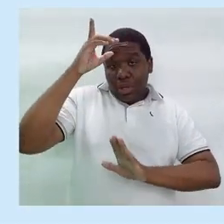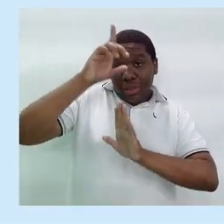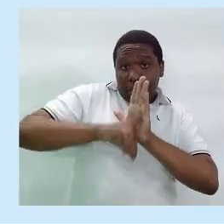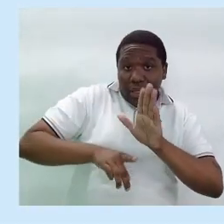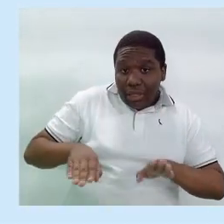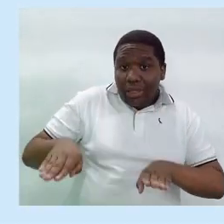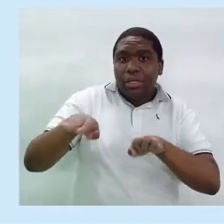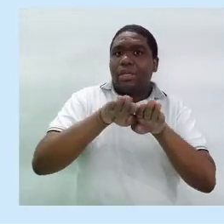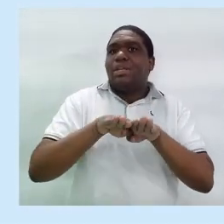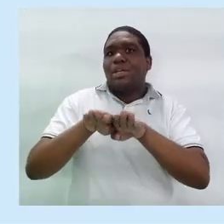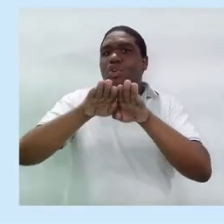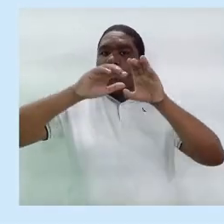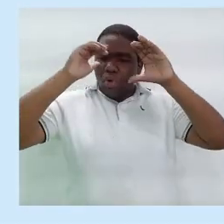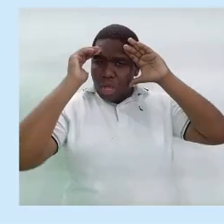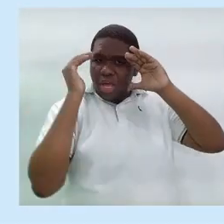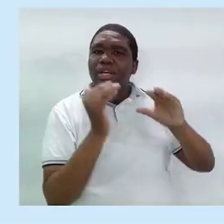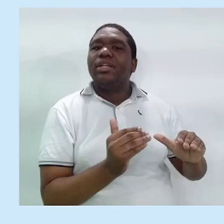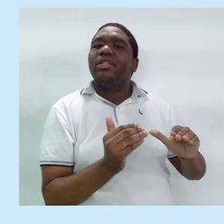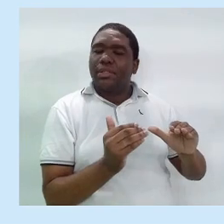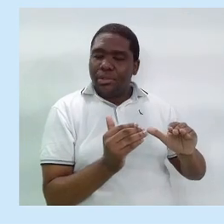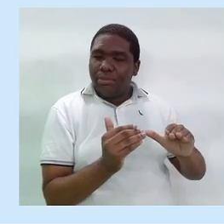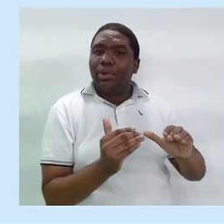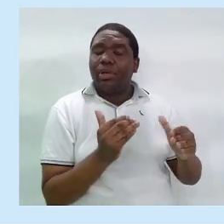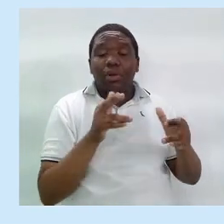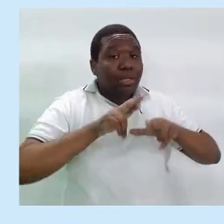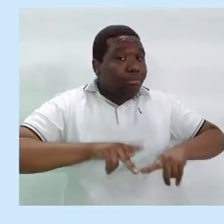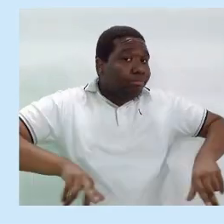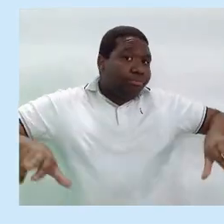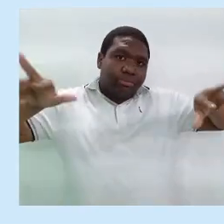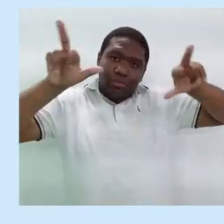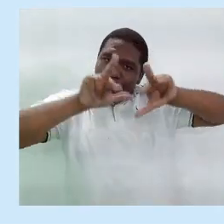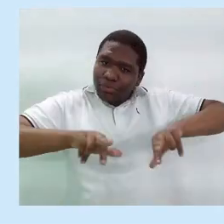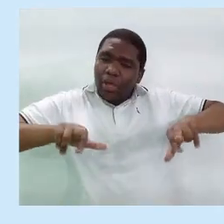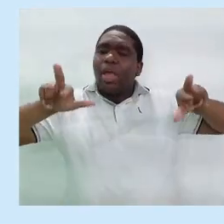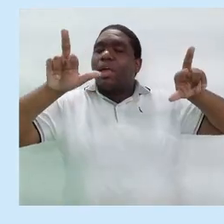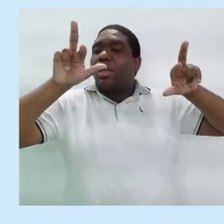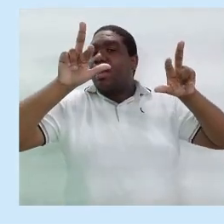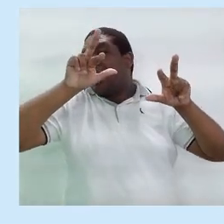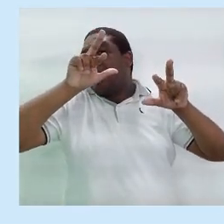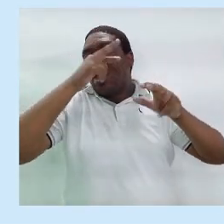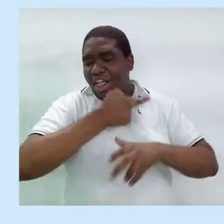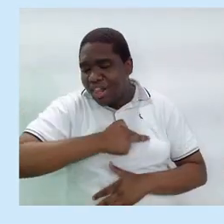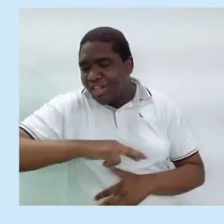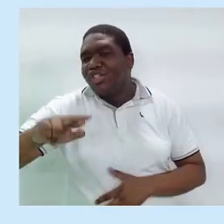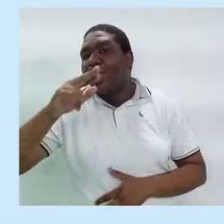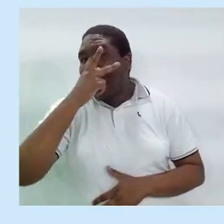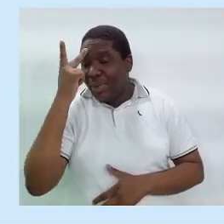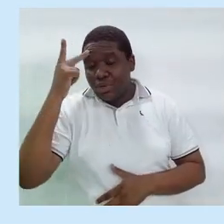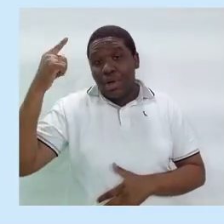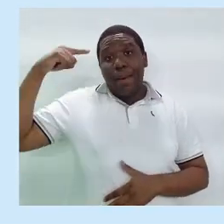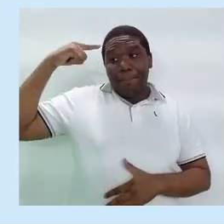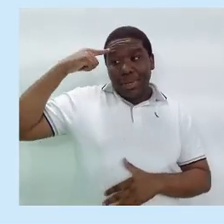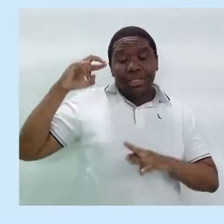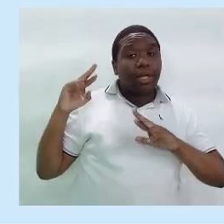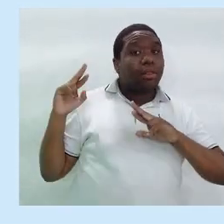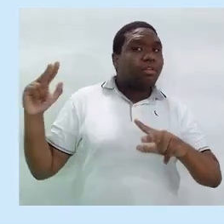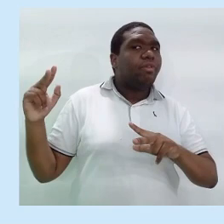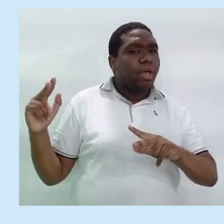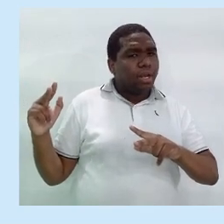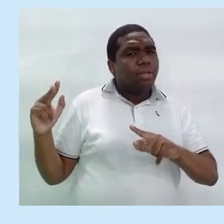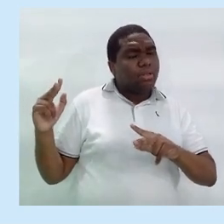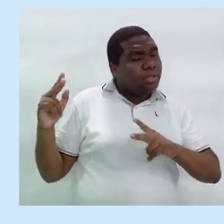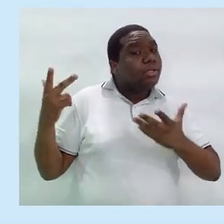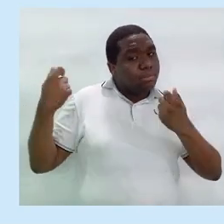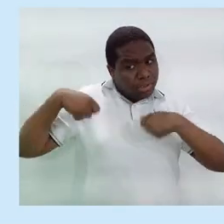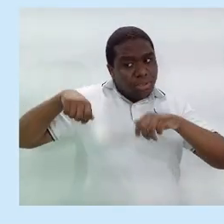do respeito a essa pluralidade, o respeito àquele que pensa diferente de mim,